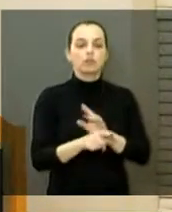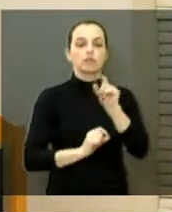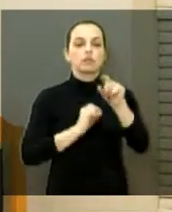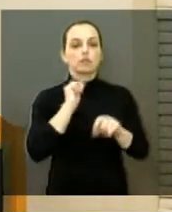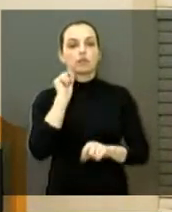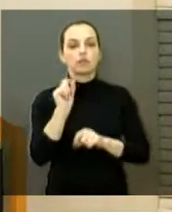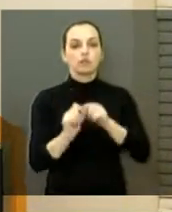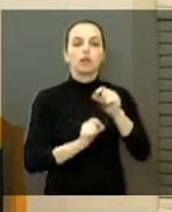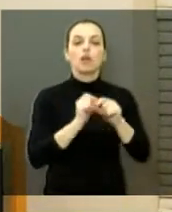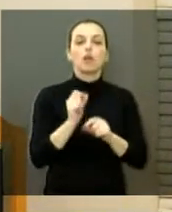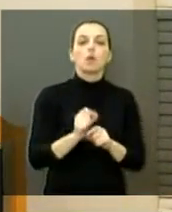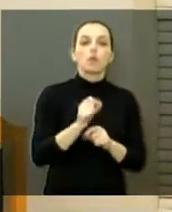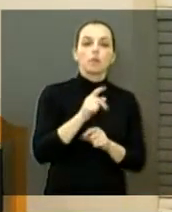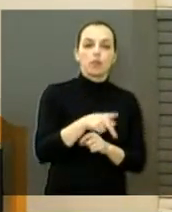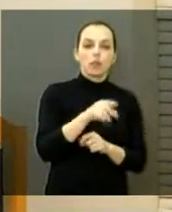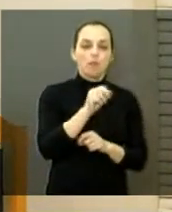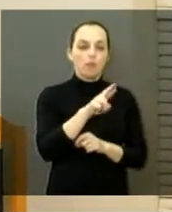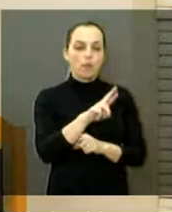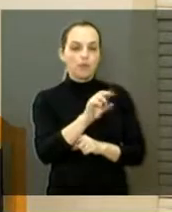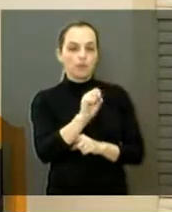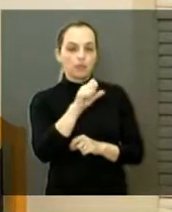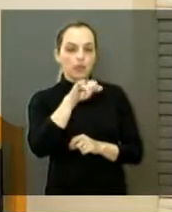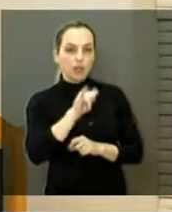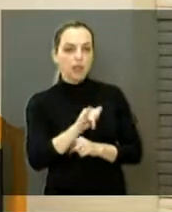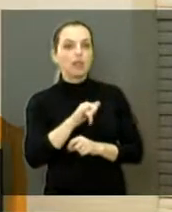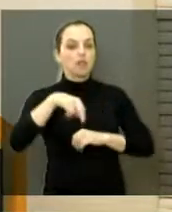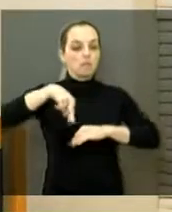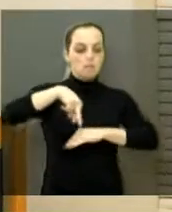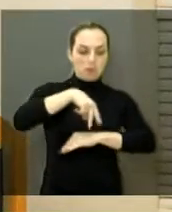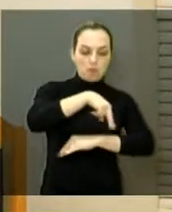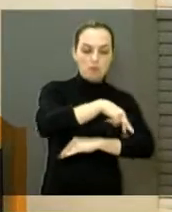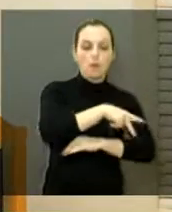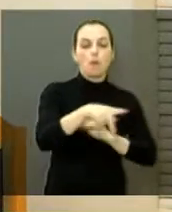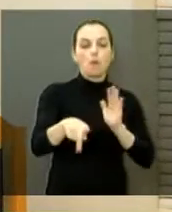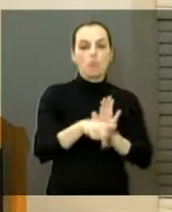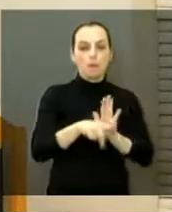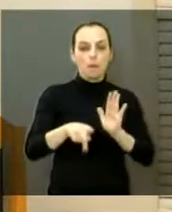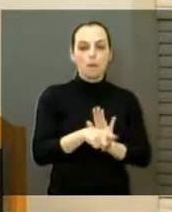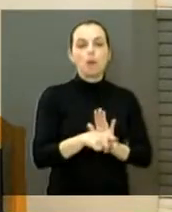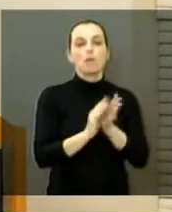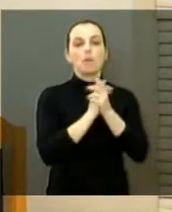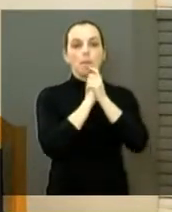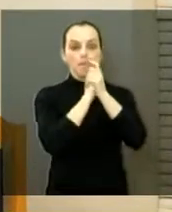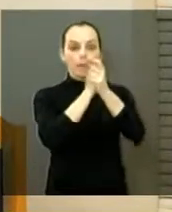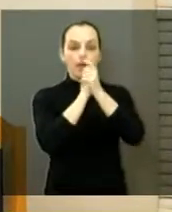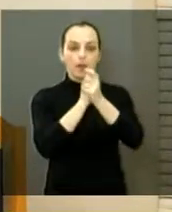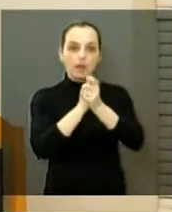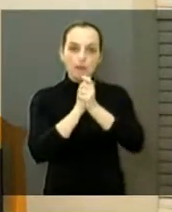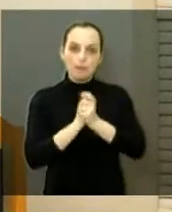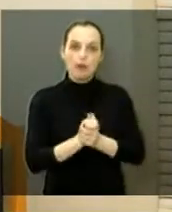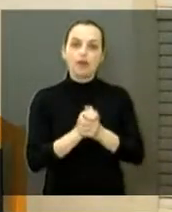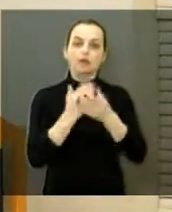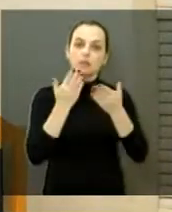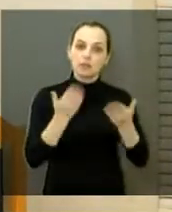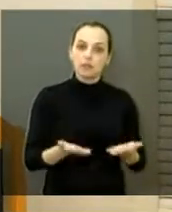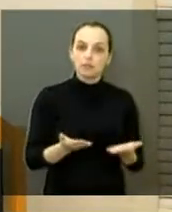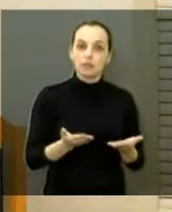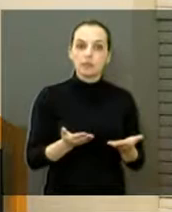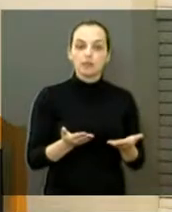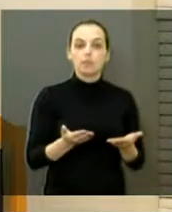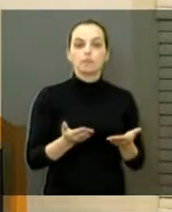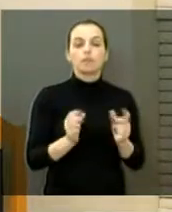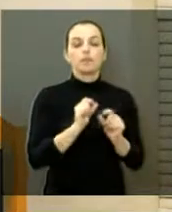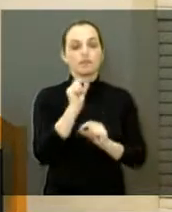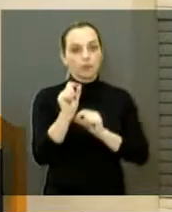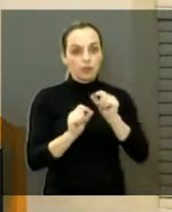atividade. Porçane desfilou um desfile. Parabéns, Porçane, pela sua... No TG lá, não sei que a década sua, que ano que é o seu aí,